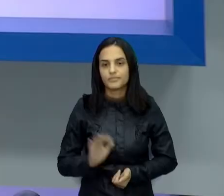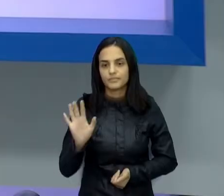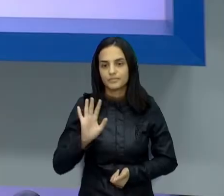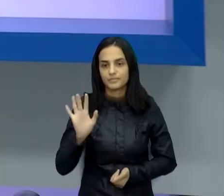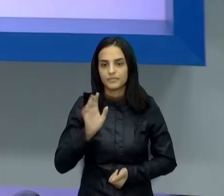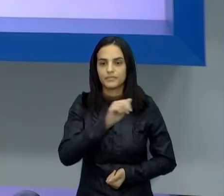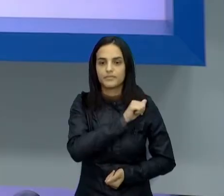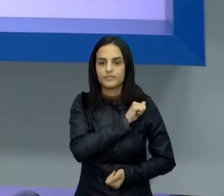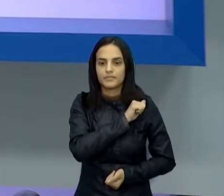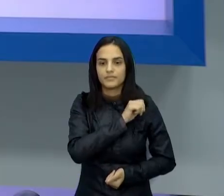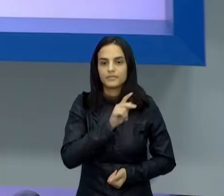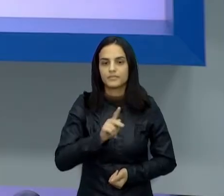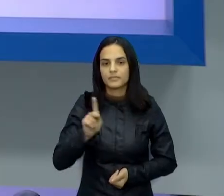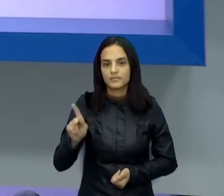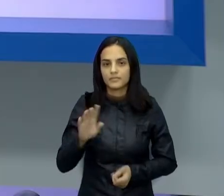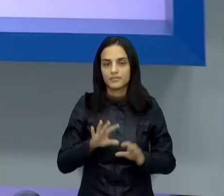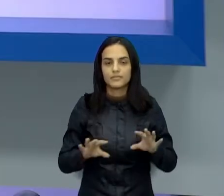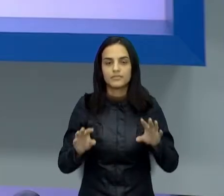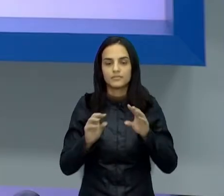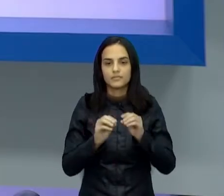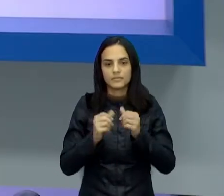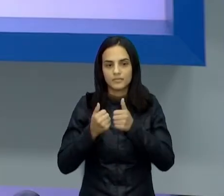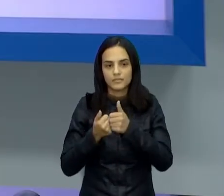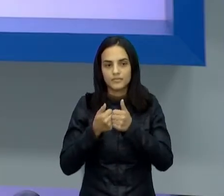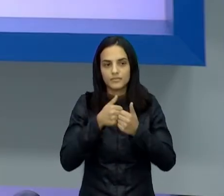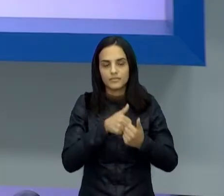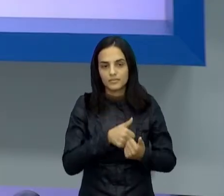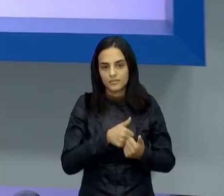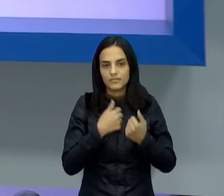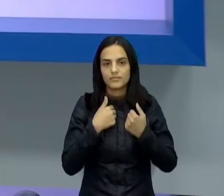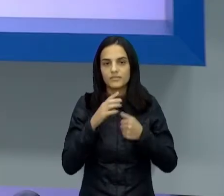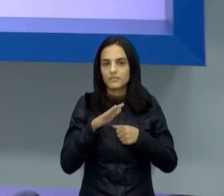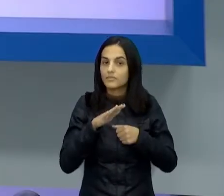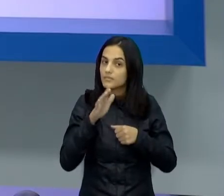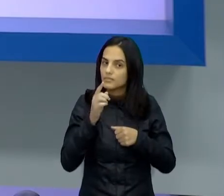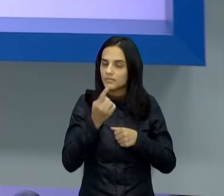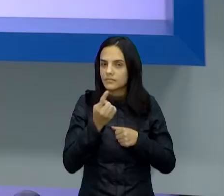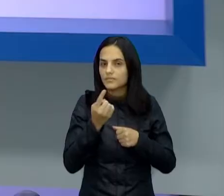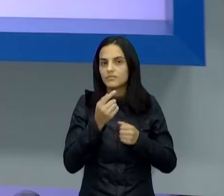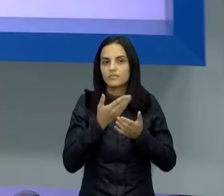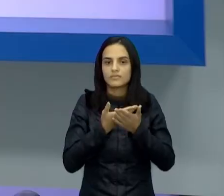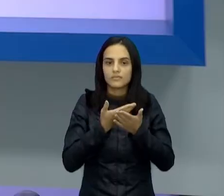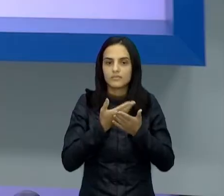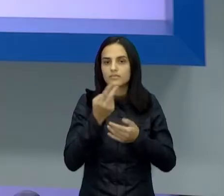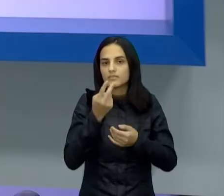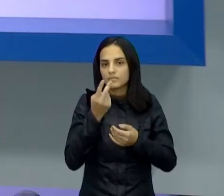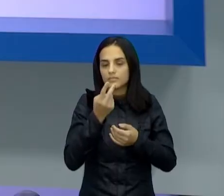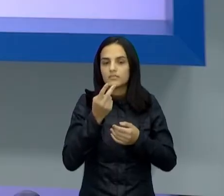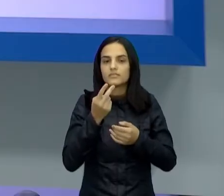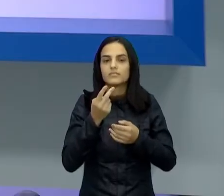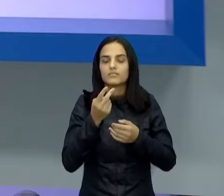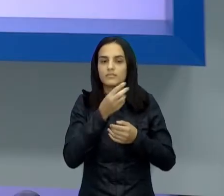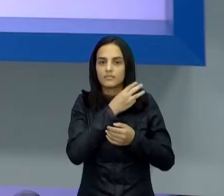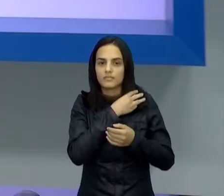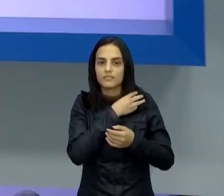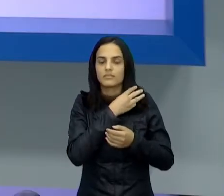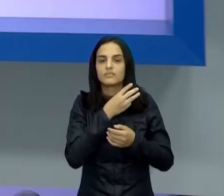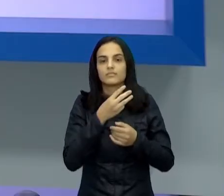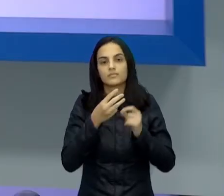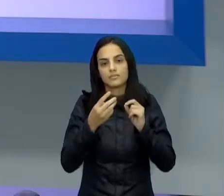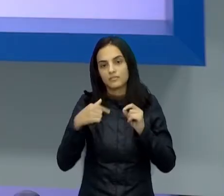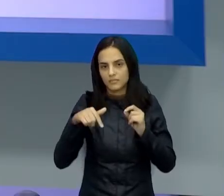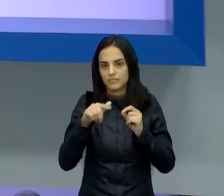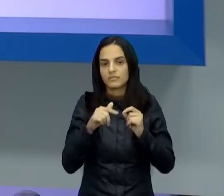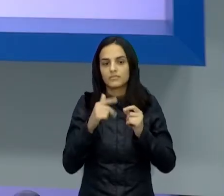Olá, alunos, professores e a todos que irão acompanhar mais essa aula aqui da segunda série do ensino médio, né? Nós